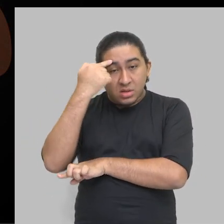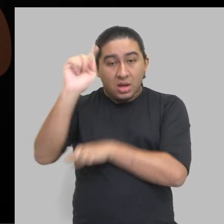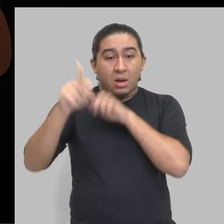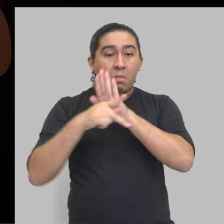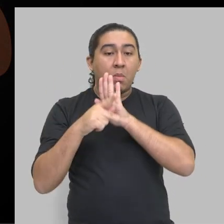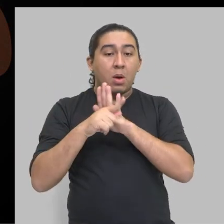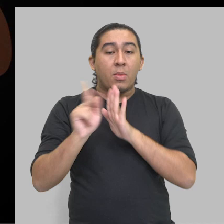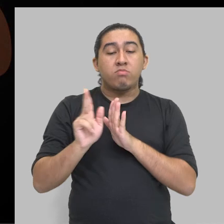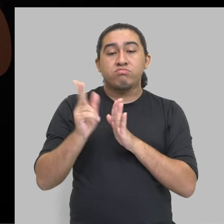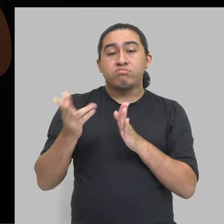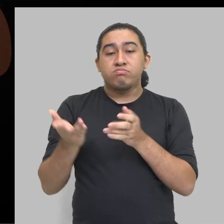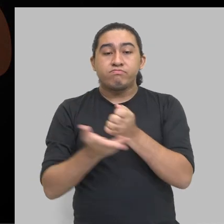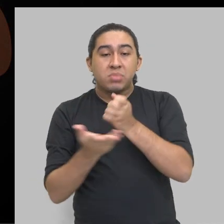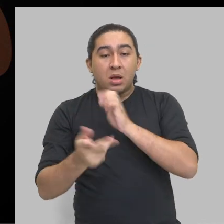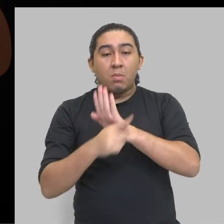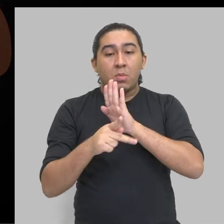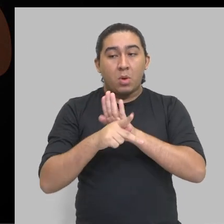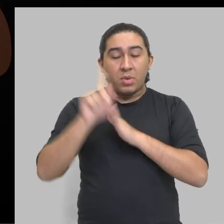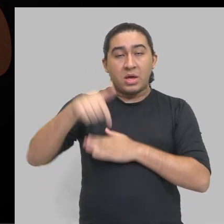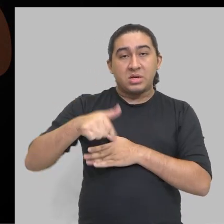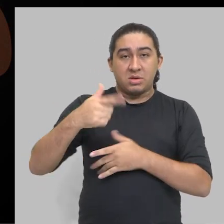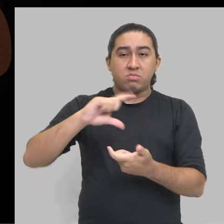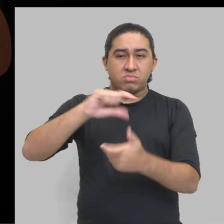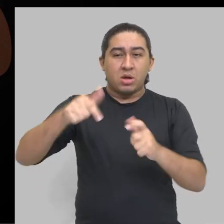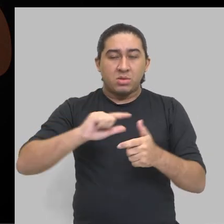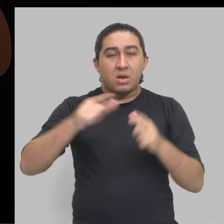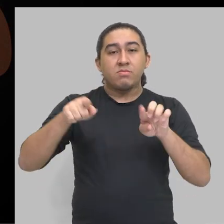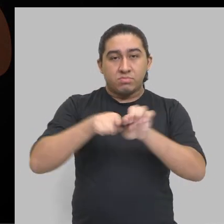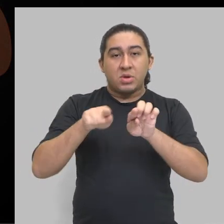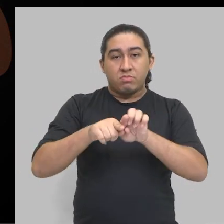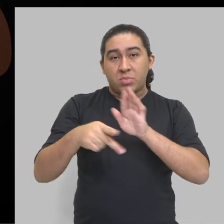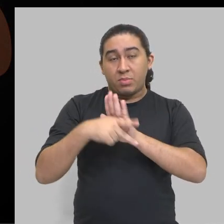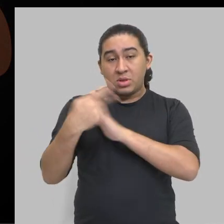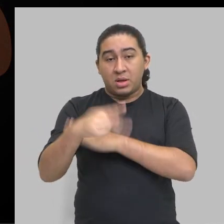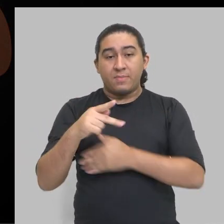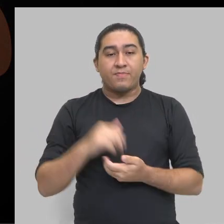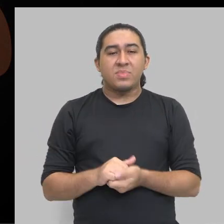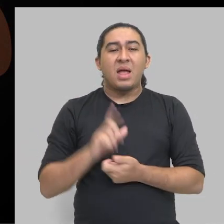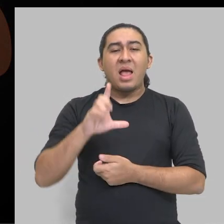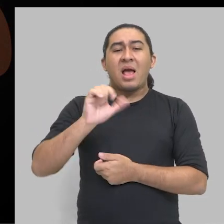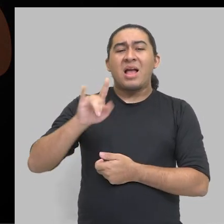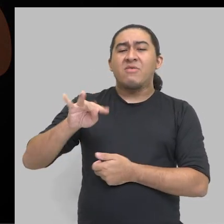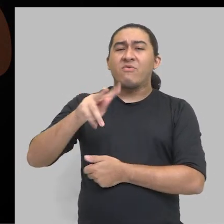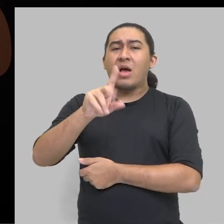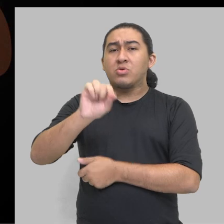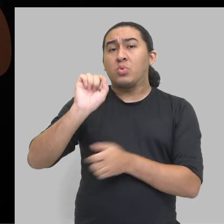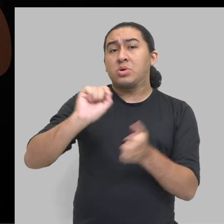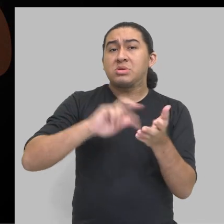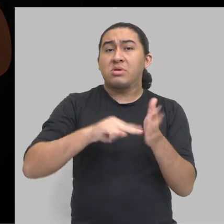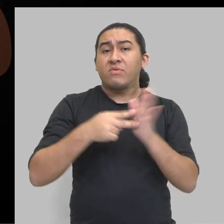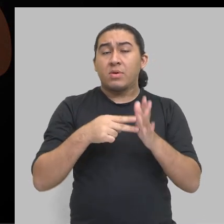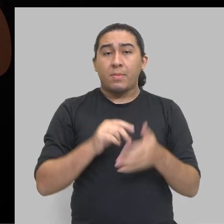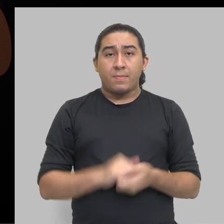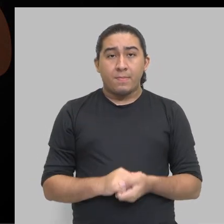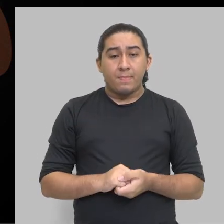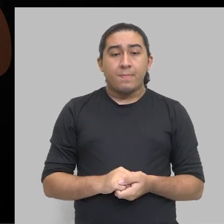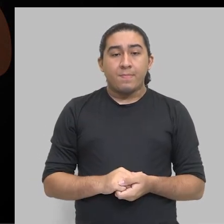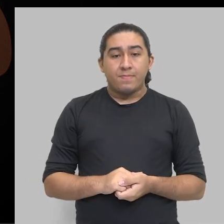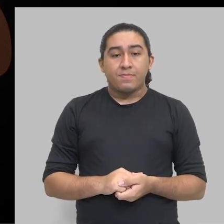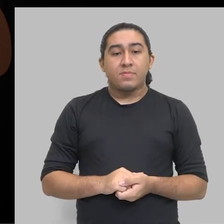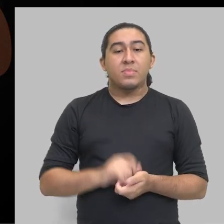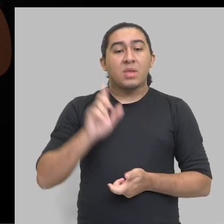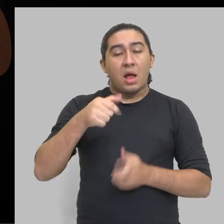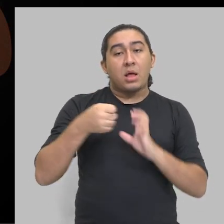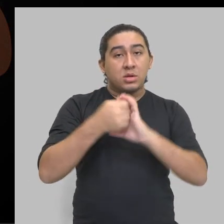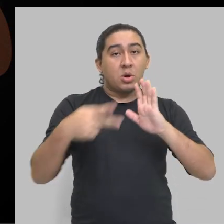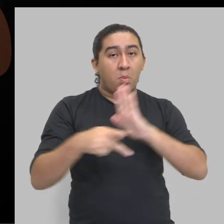de determinados princípios do islamismo. Quando se fala de califado, é em relação a ter um estado em que